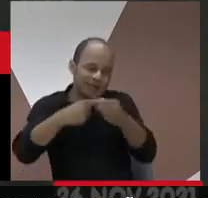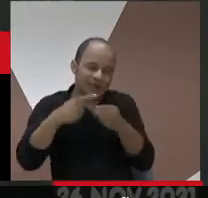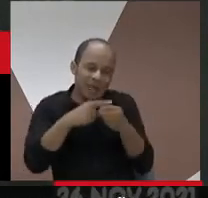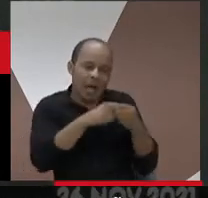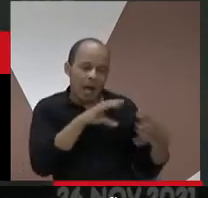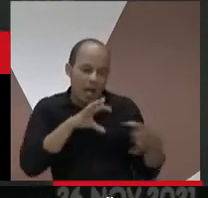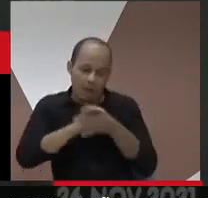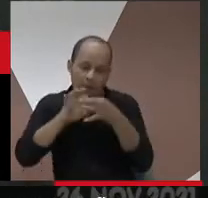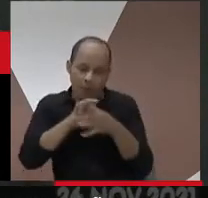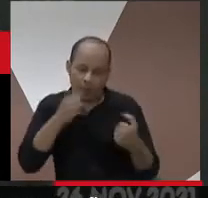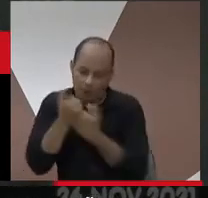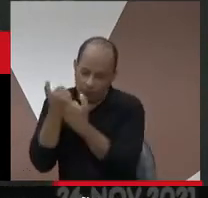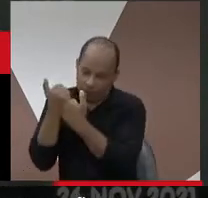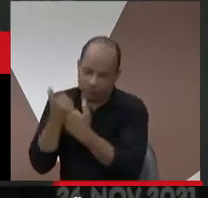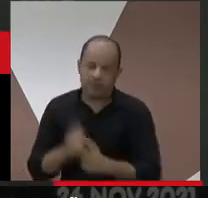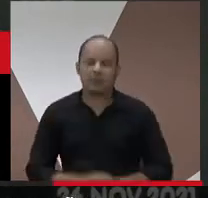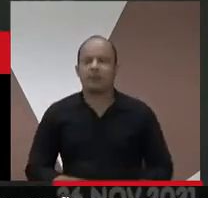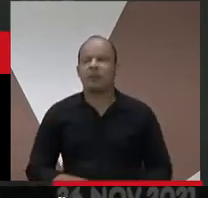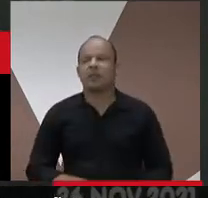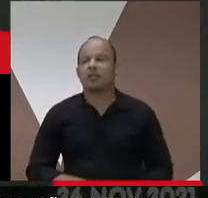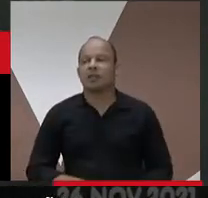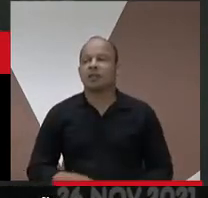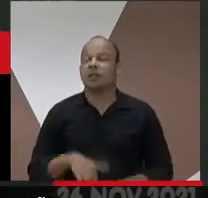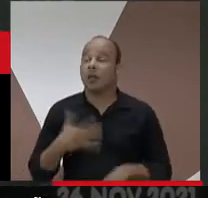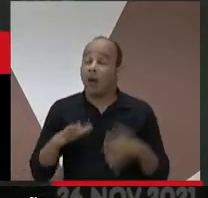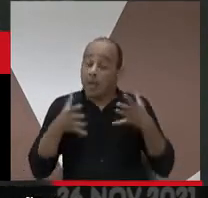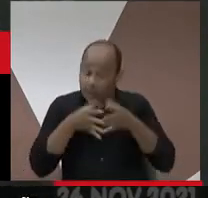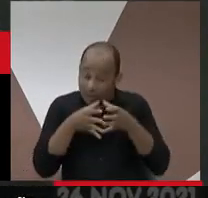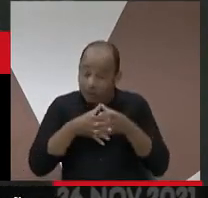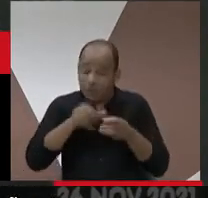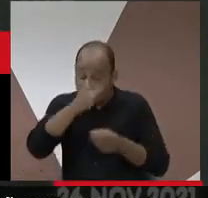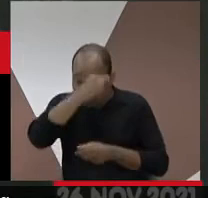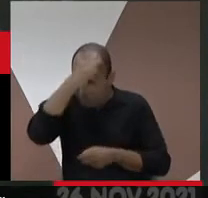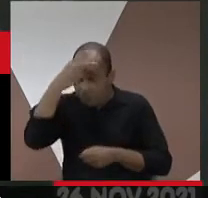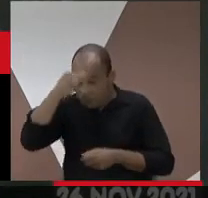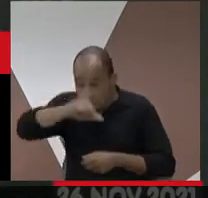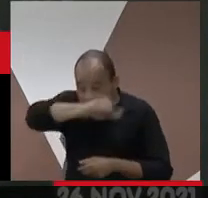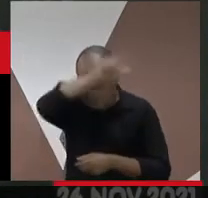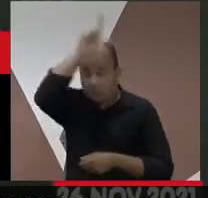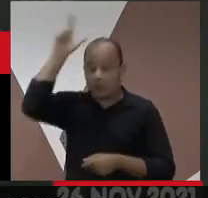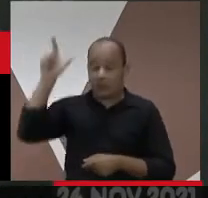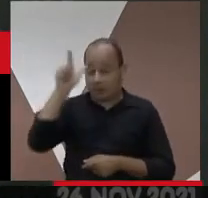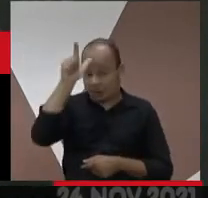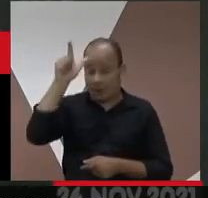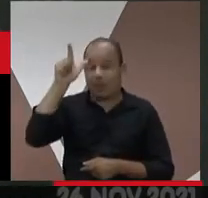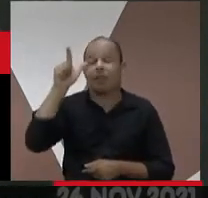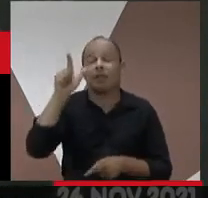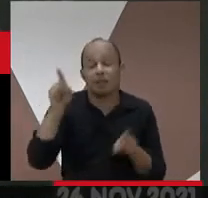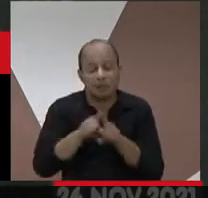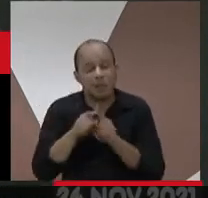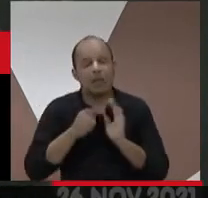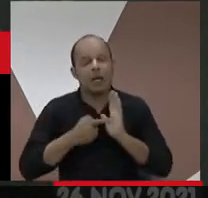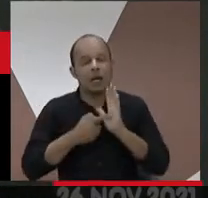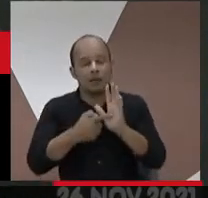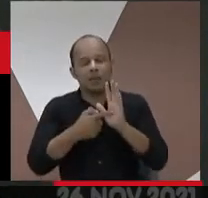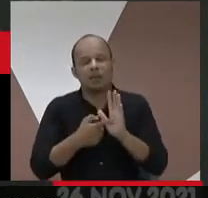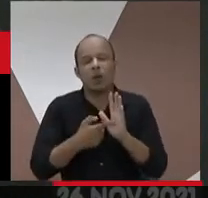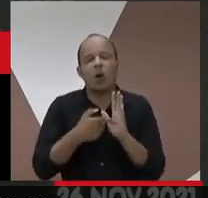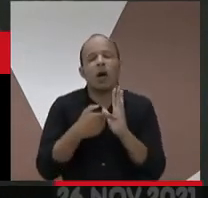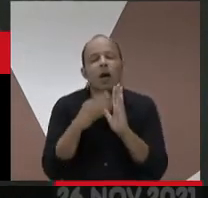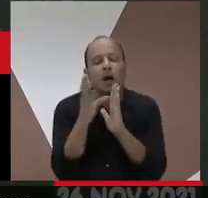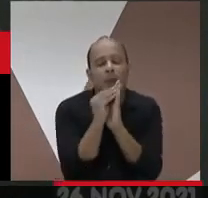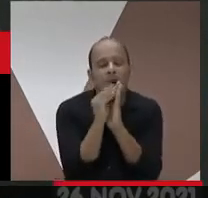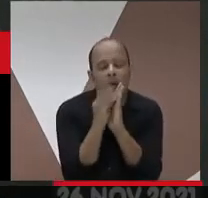Não obstante, a referida equipe da Prefeitura de Santa Luzia não apresentou dados, informações, fatos ou pesquisas